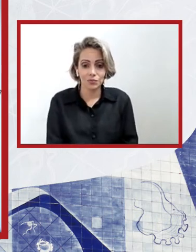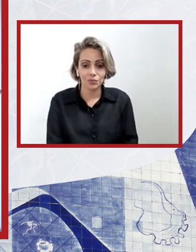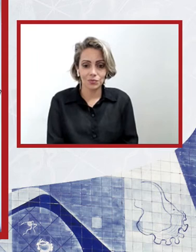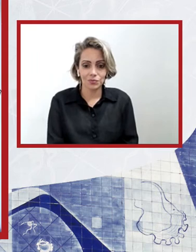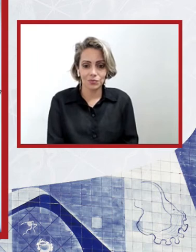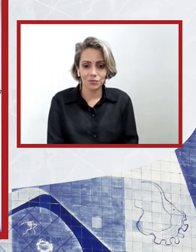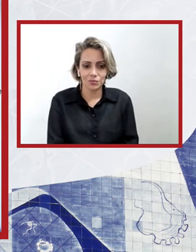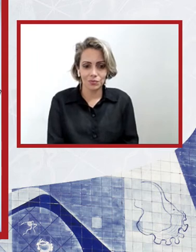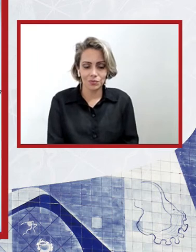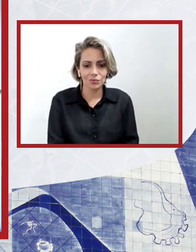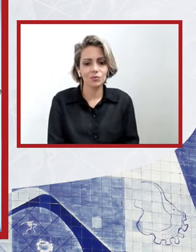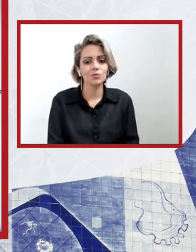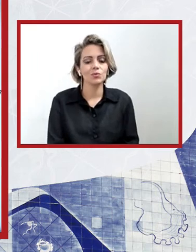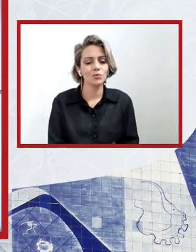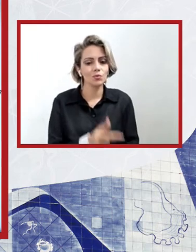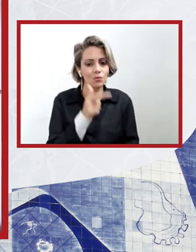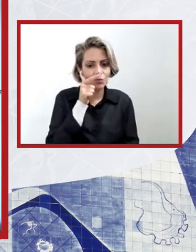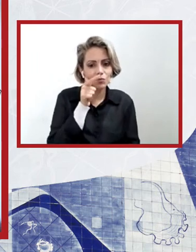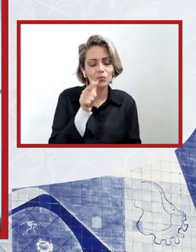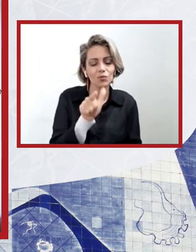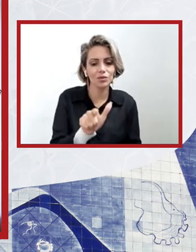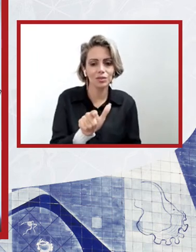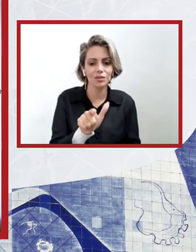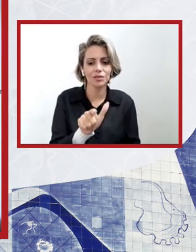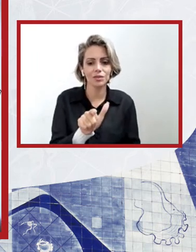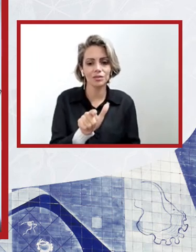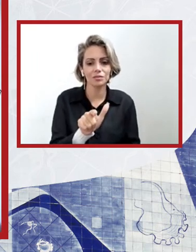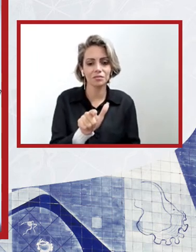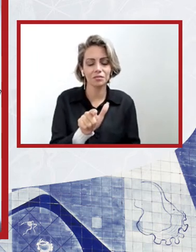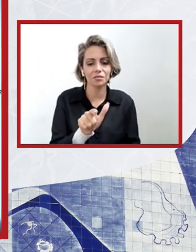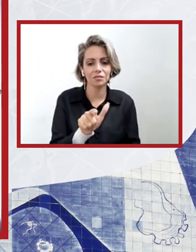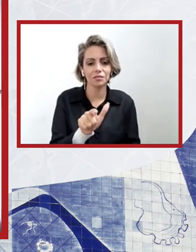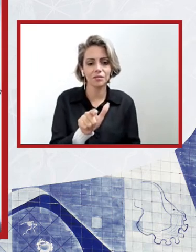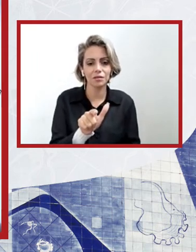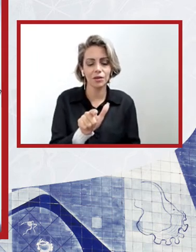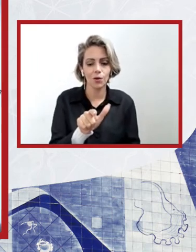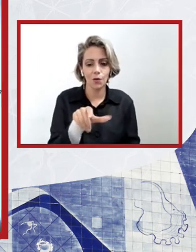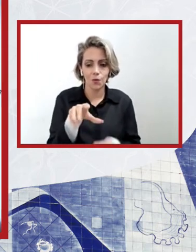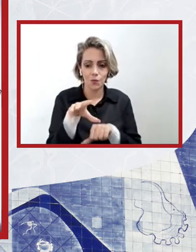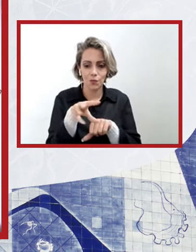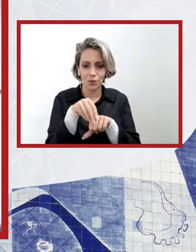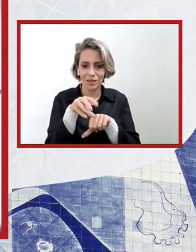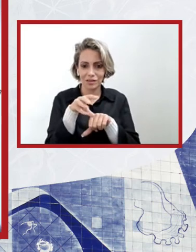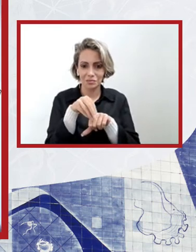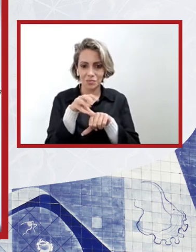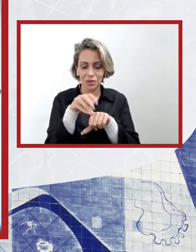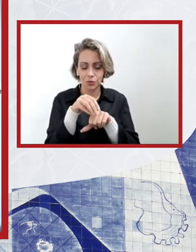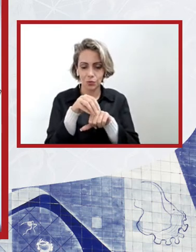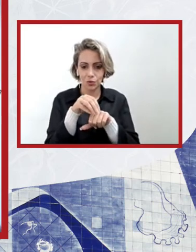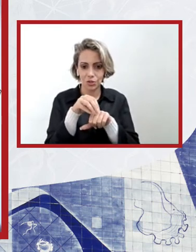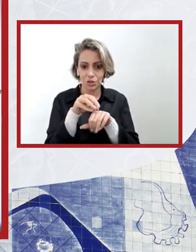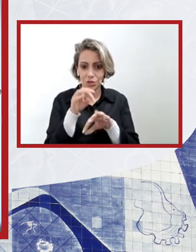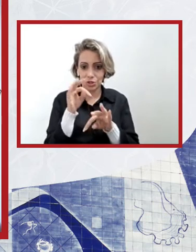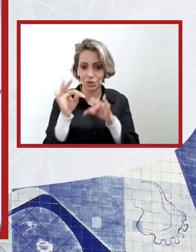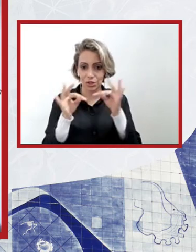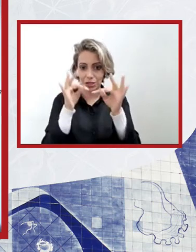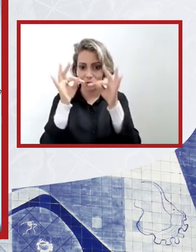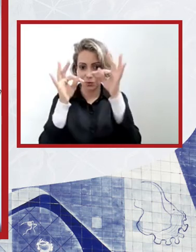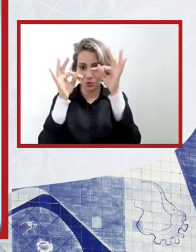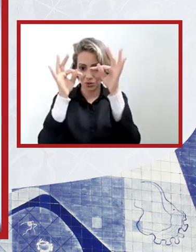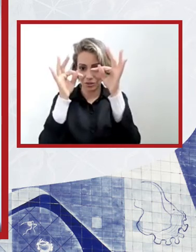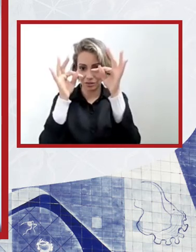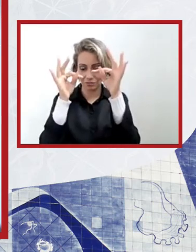eles conseguem, muitas das vezes, agregar o conhecimento que eles têm de tecnologias